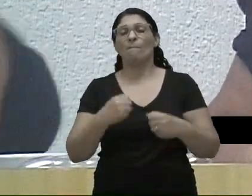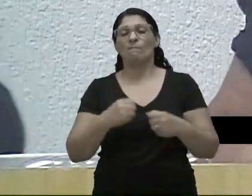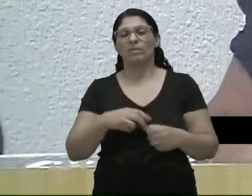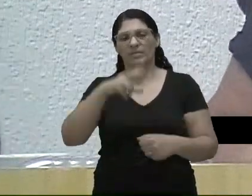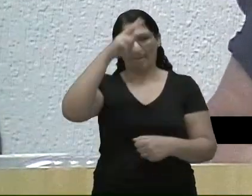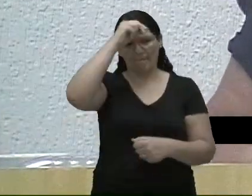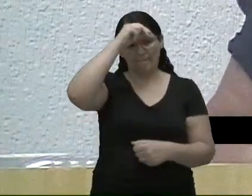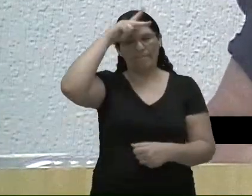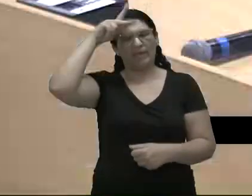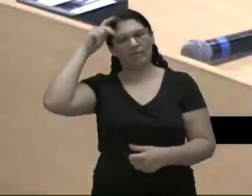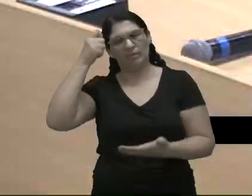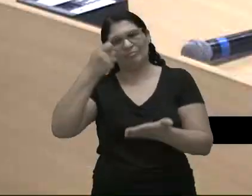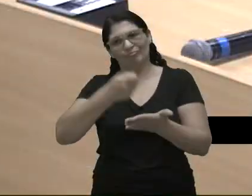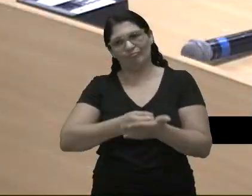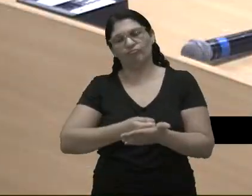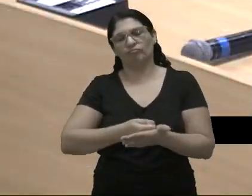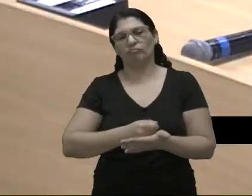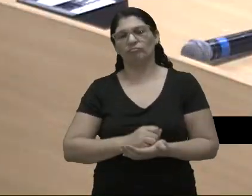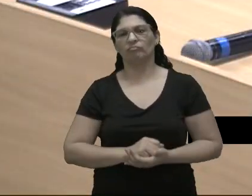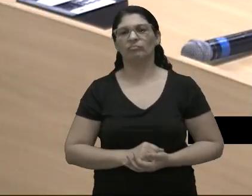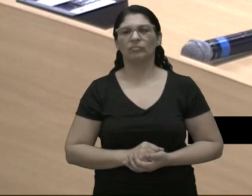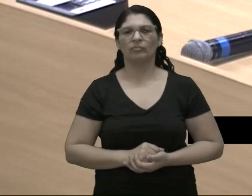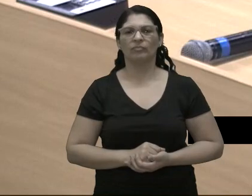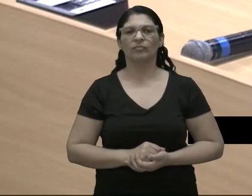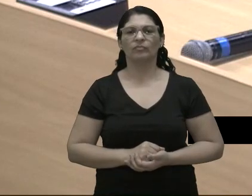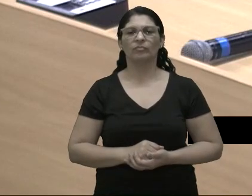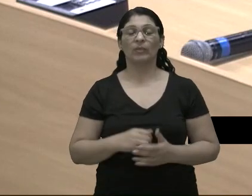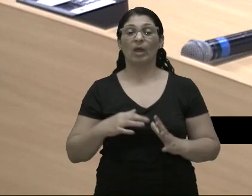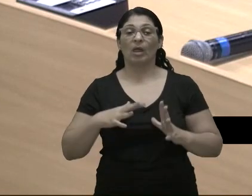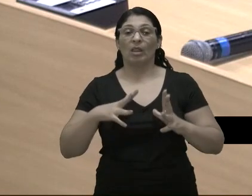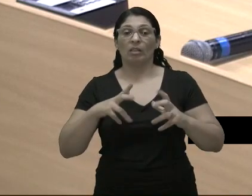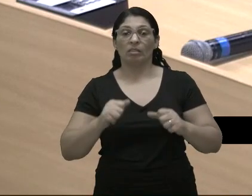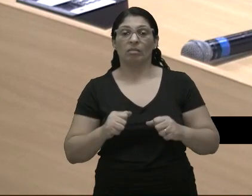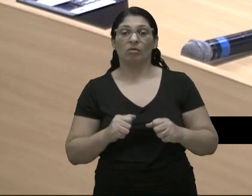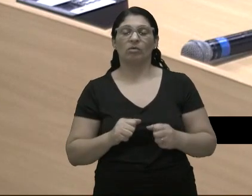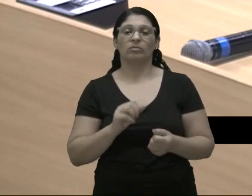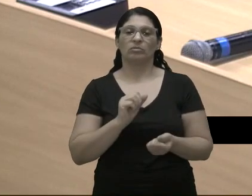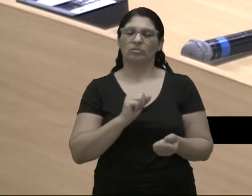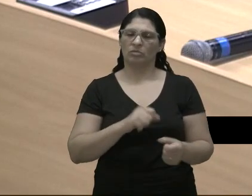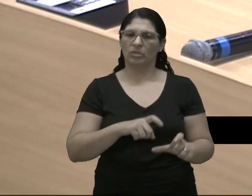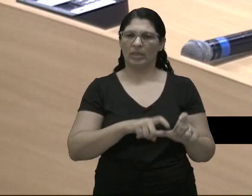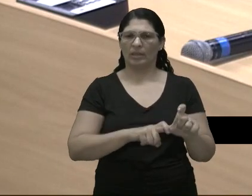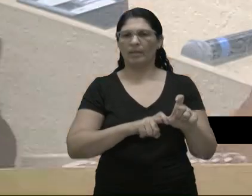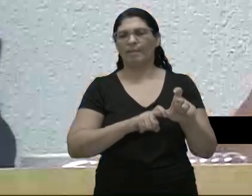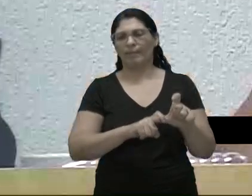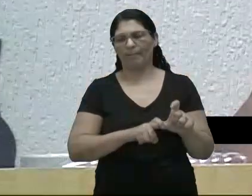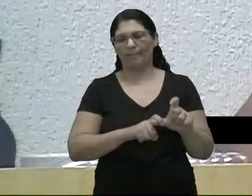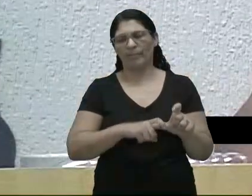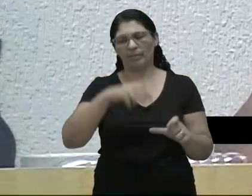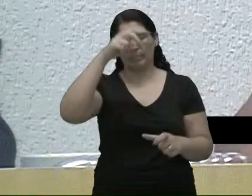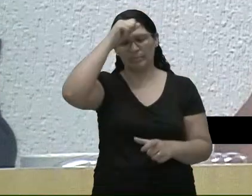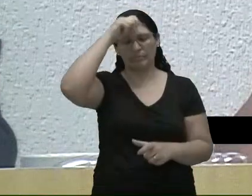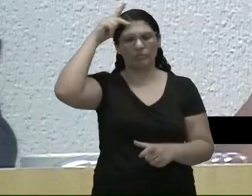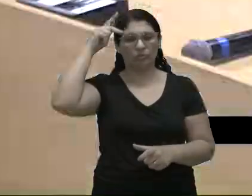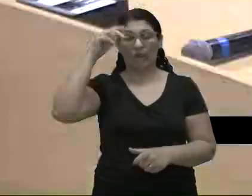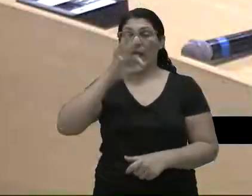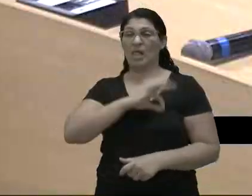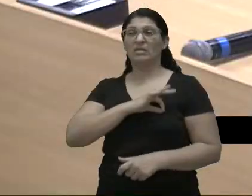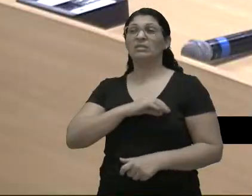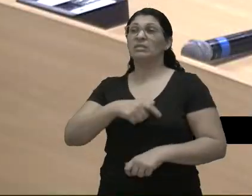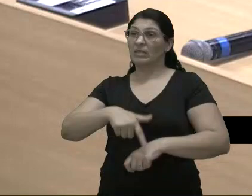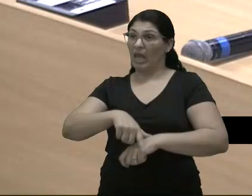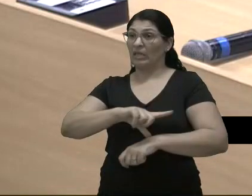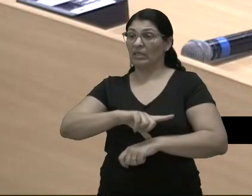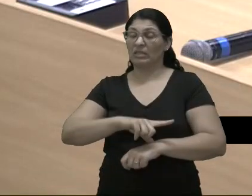o seu salário? Todos dependemos do repasse da prefeitura. O seu salário está atrasado? Hoje